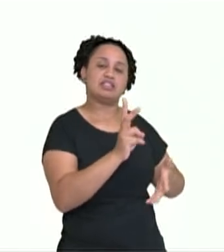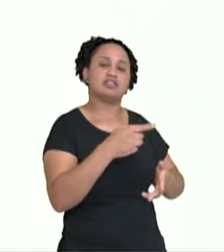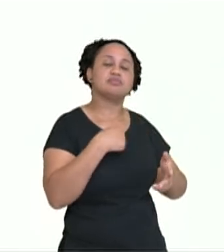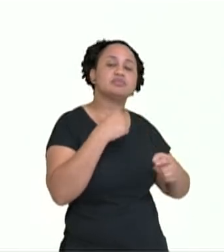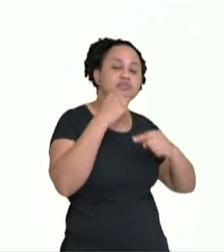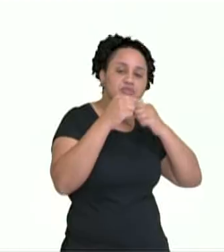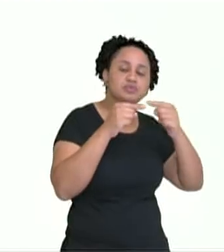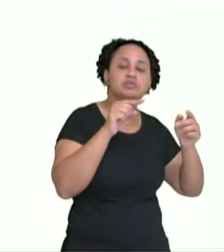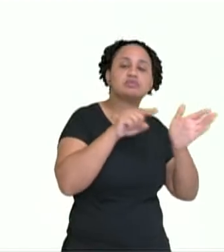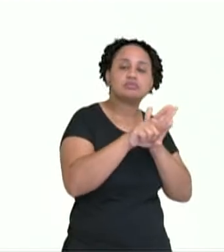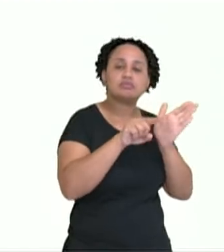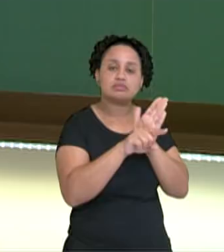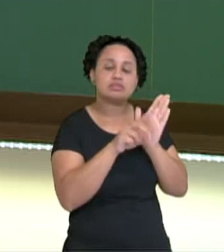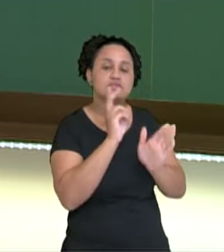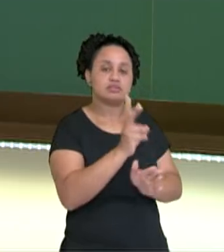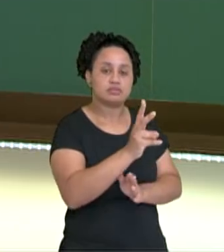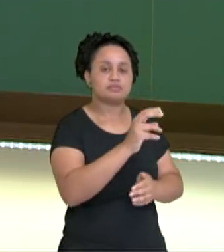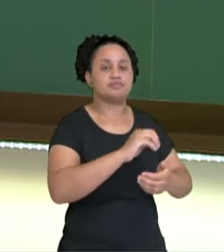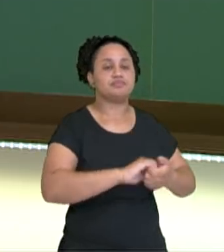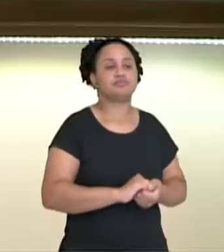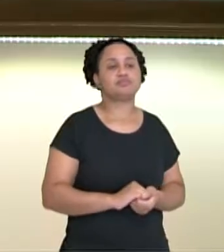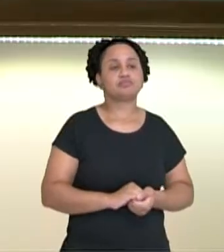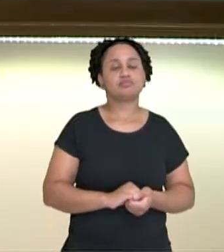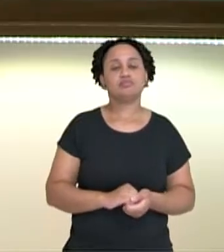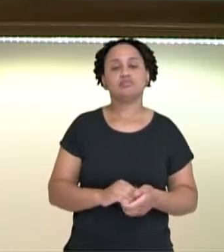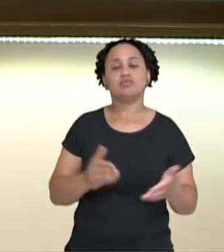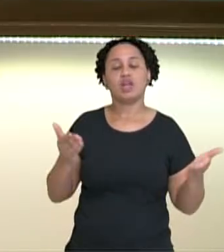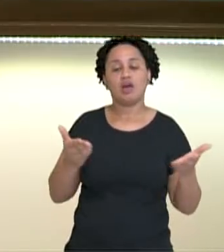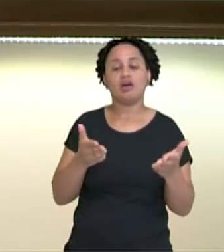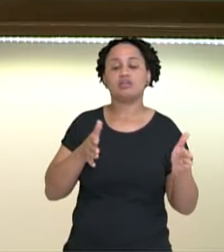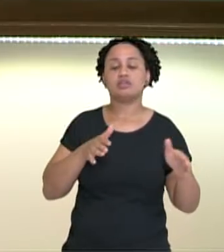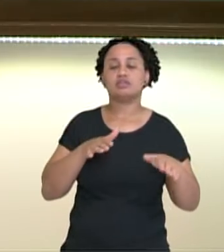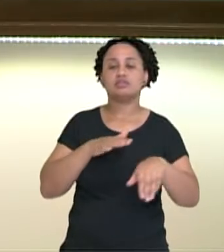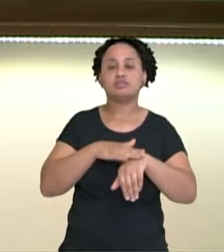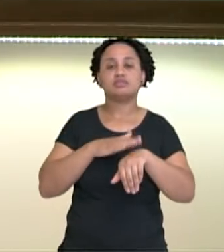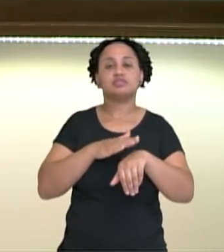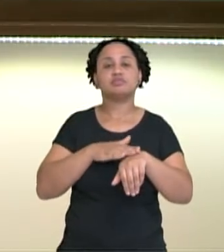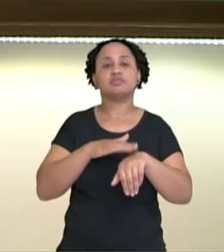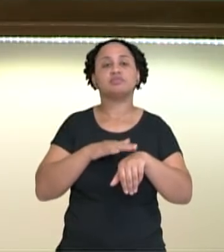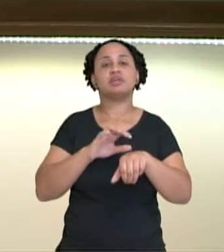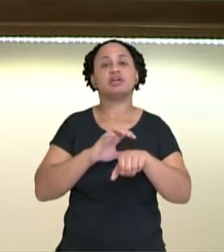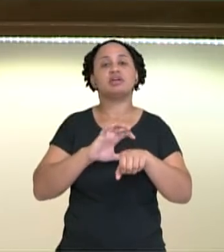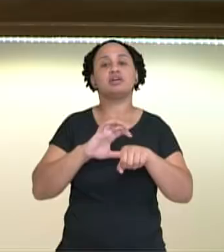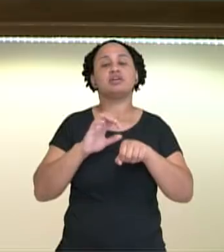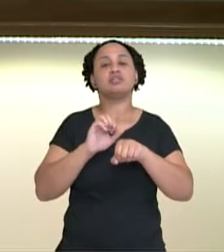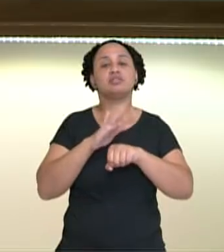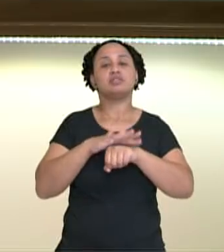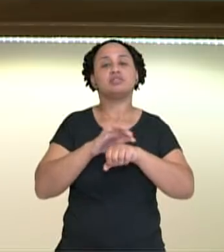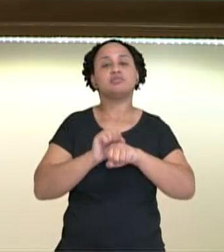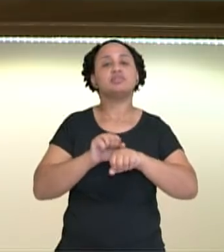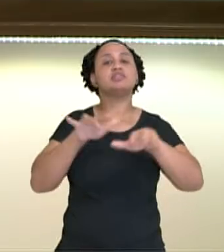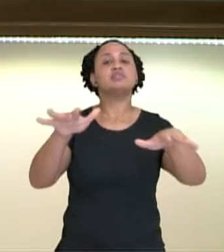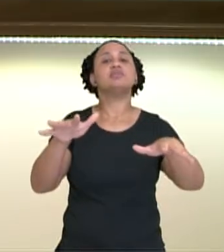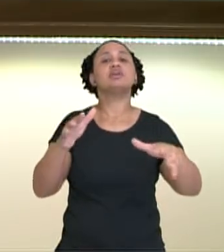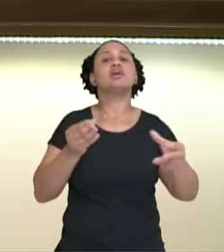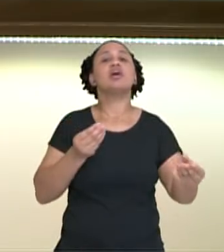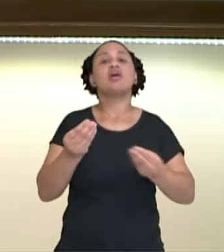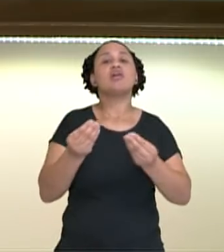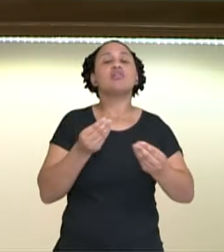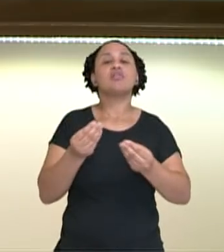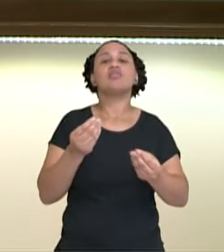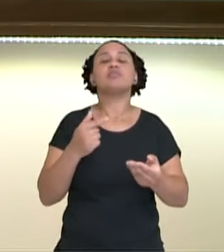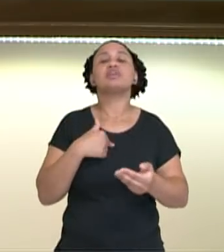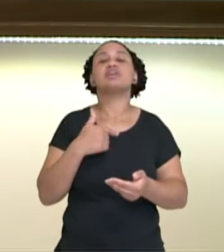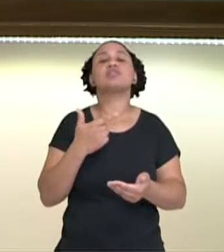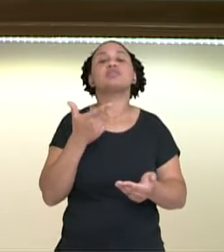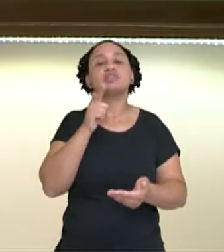todo esse processo. Agora, nesse momento pandêmico, né, como é que se chega a uma vacina, por exemplo? Como é que se chegou a